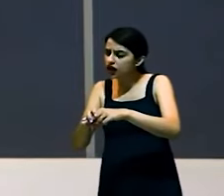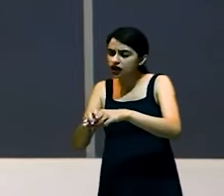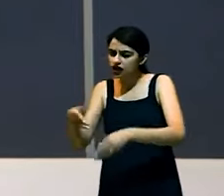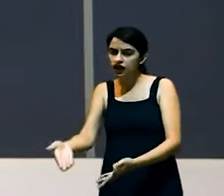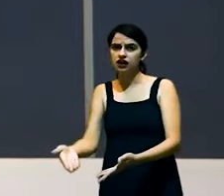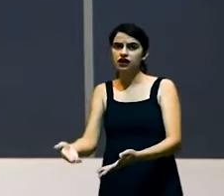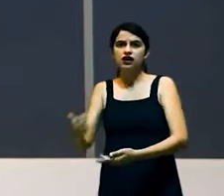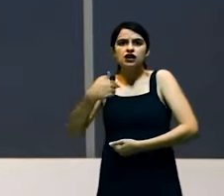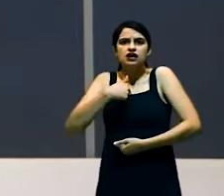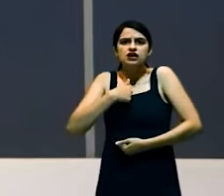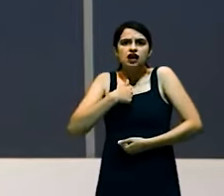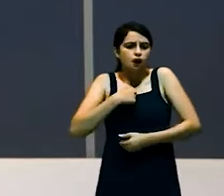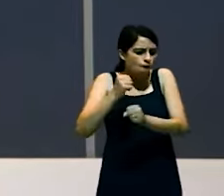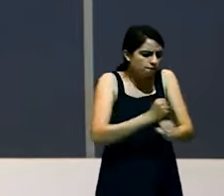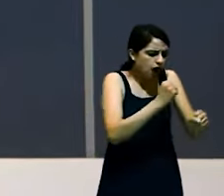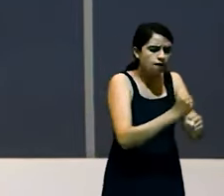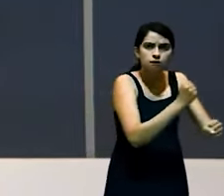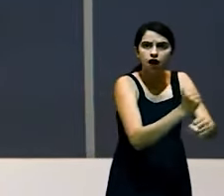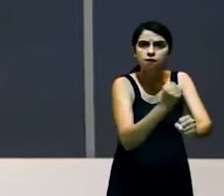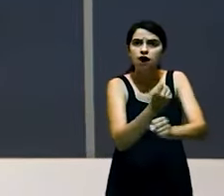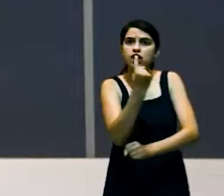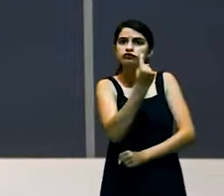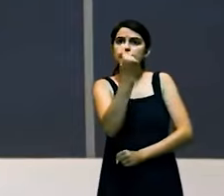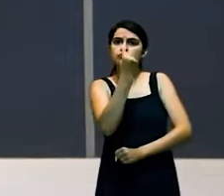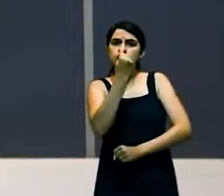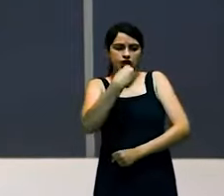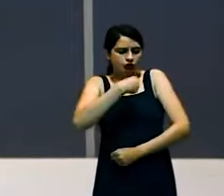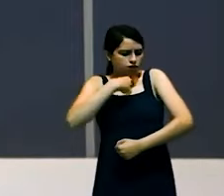acontecendo com Maria. Me deixou aqui na mão,